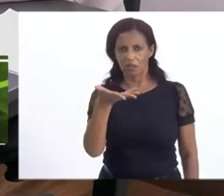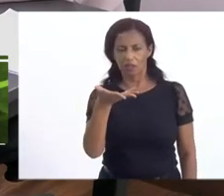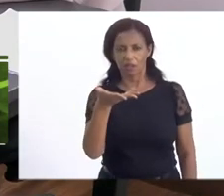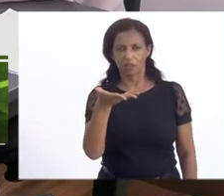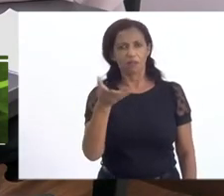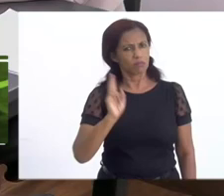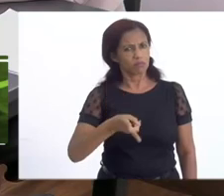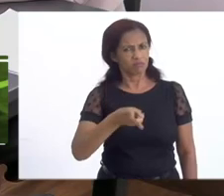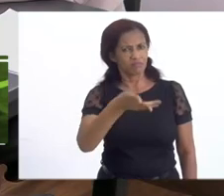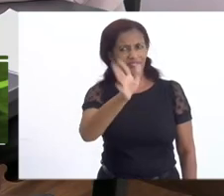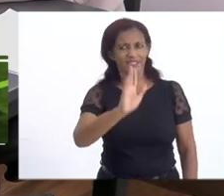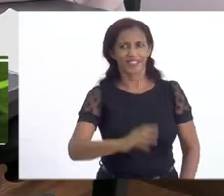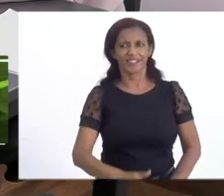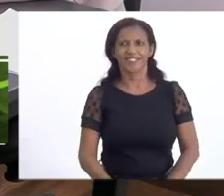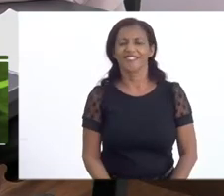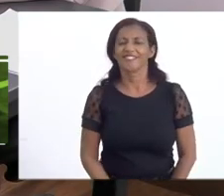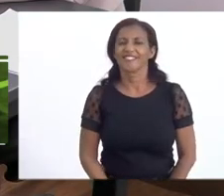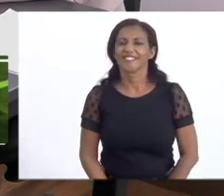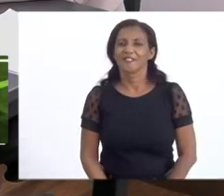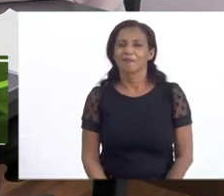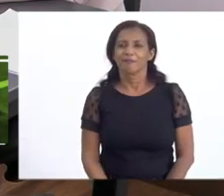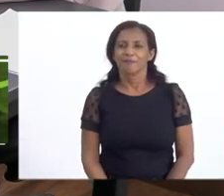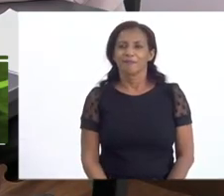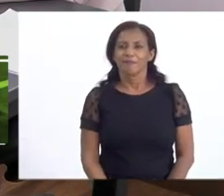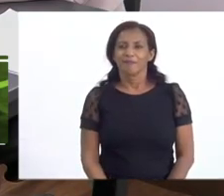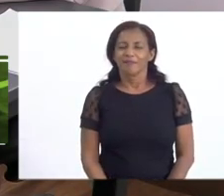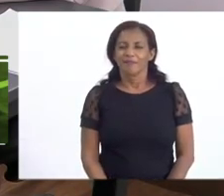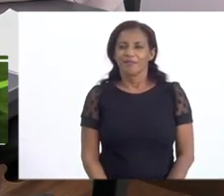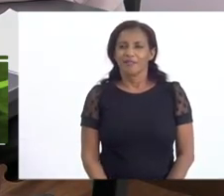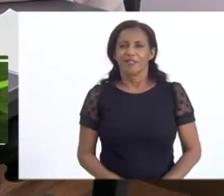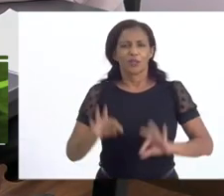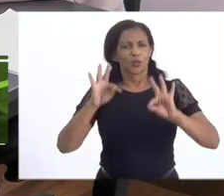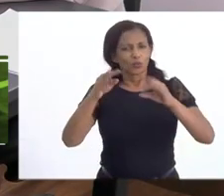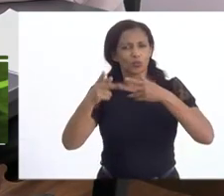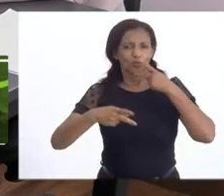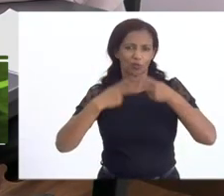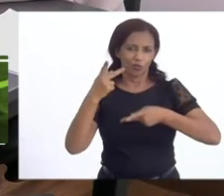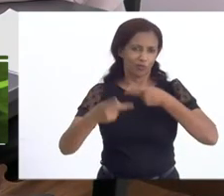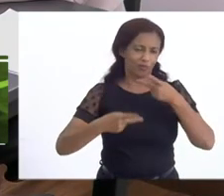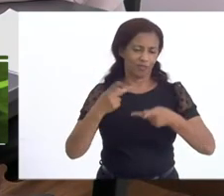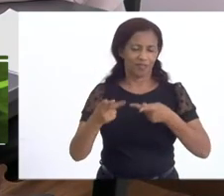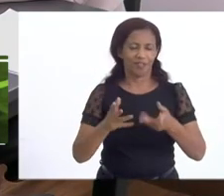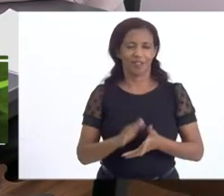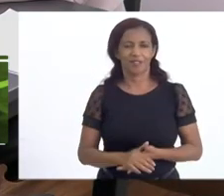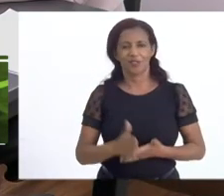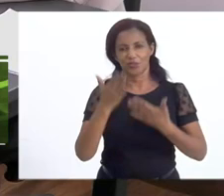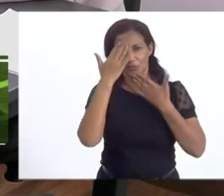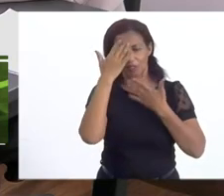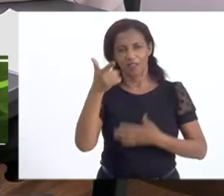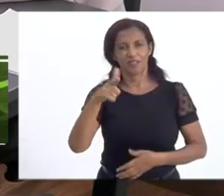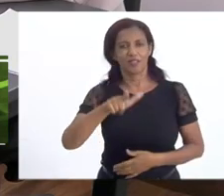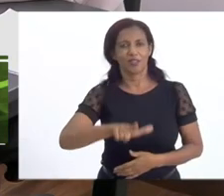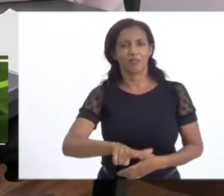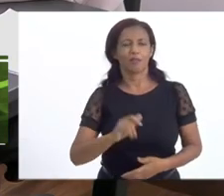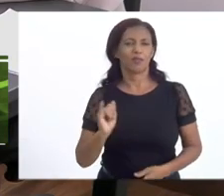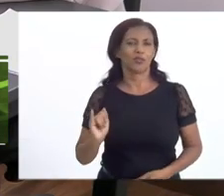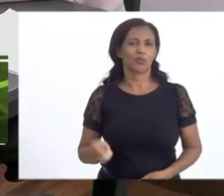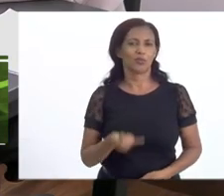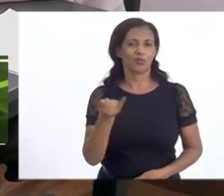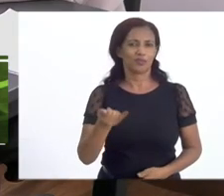Última. Vai em frente. Vai em frente. Não, acho que tudo foi falado. Eu acho que agradecer mais uma vez pela